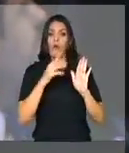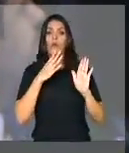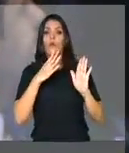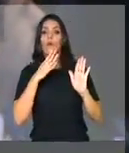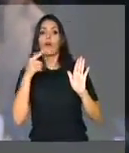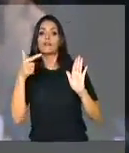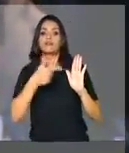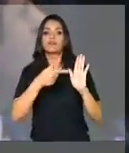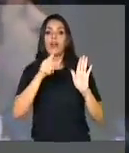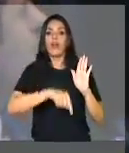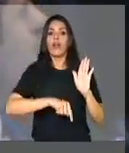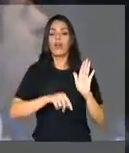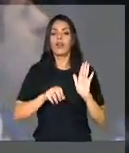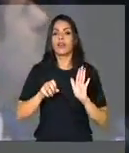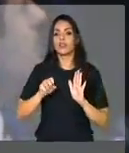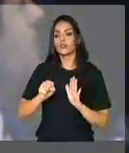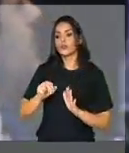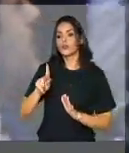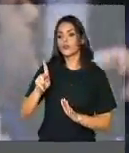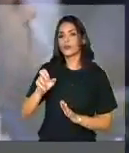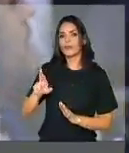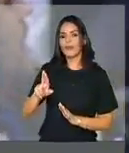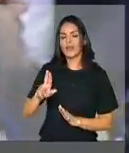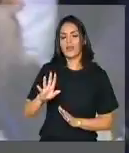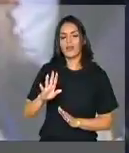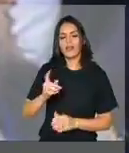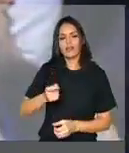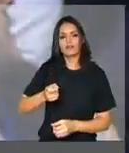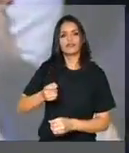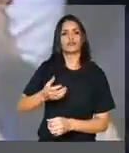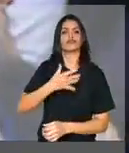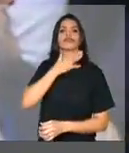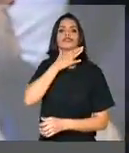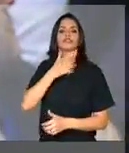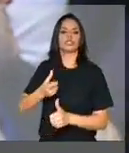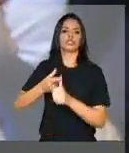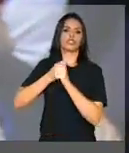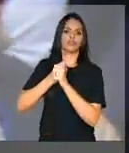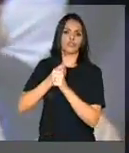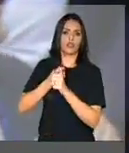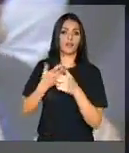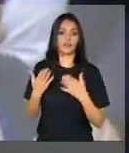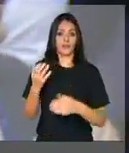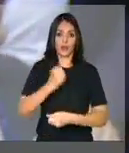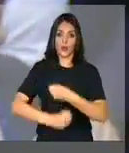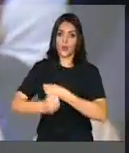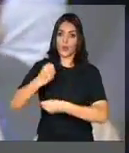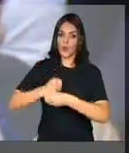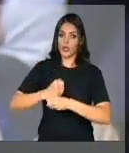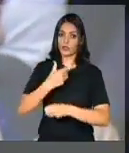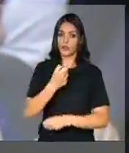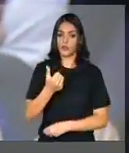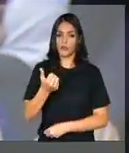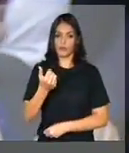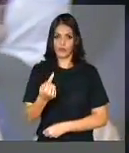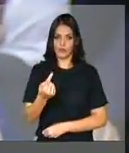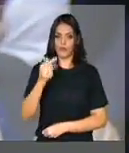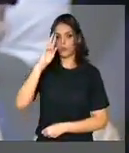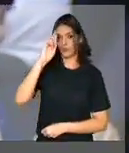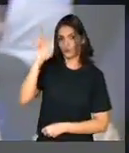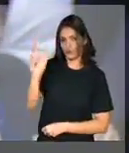como projeto do superendividamento. No ano passado, Vossa Excelência determinou a